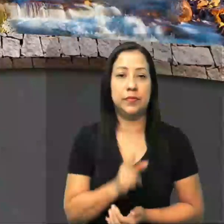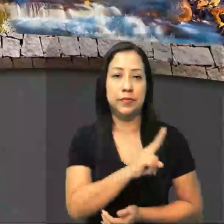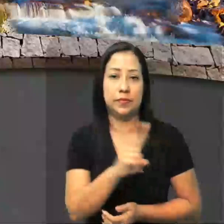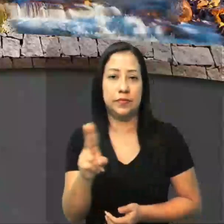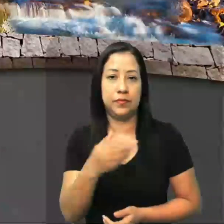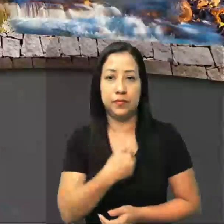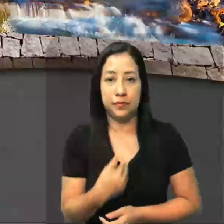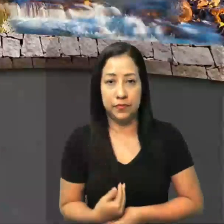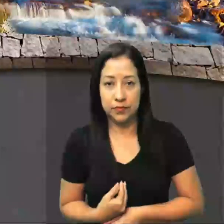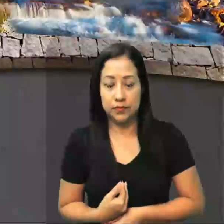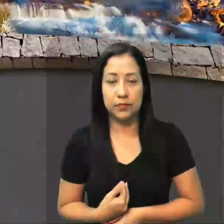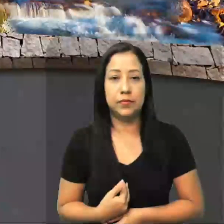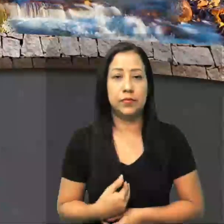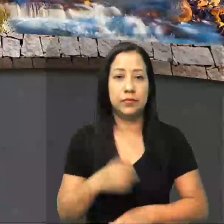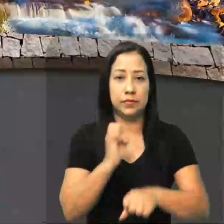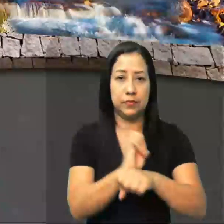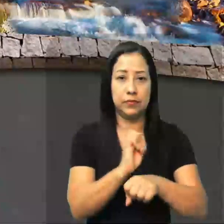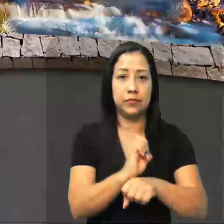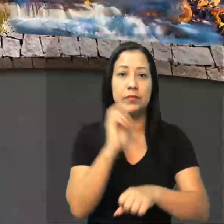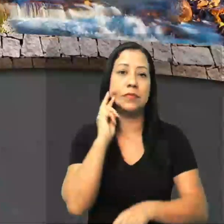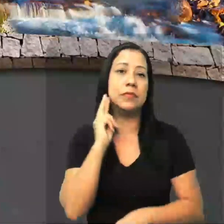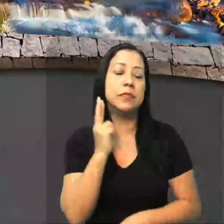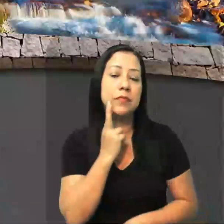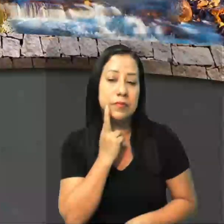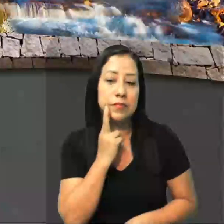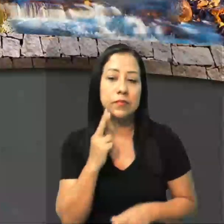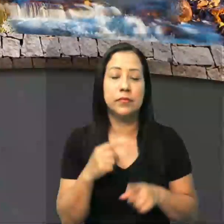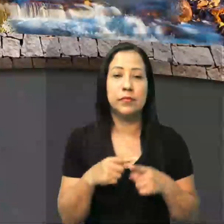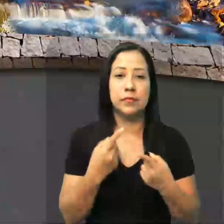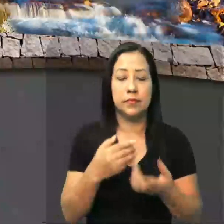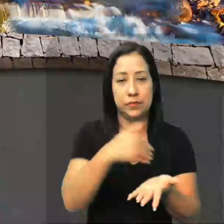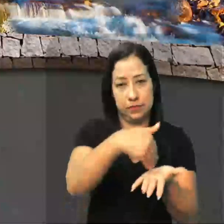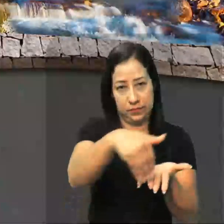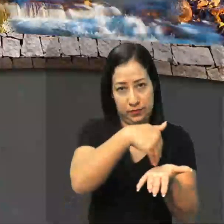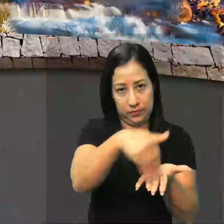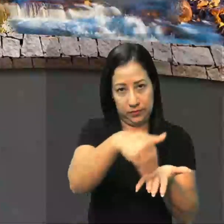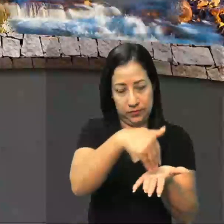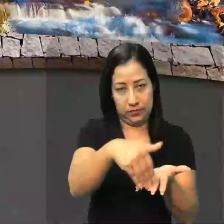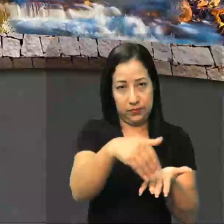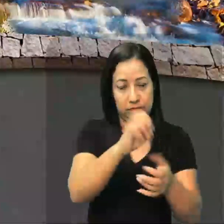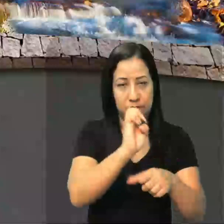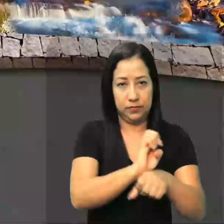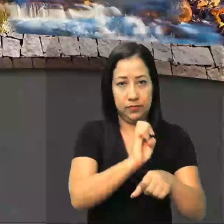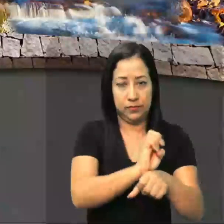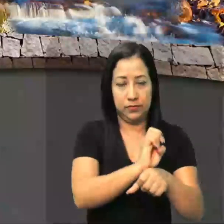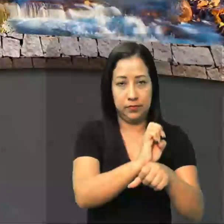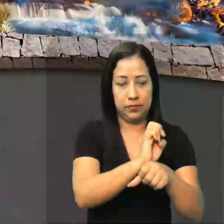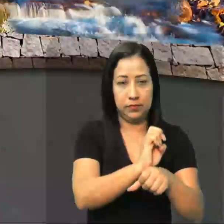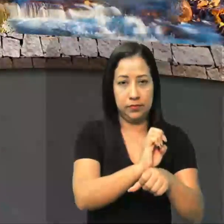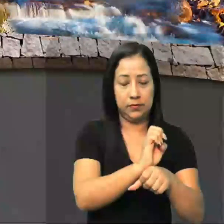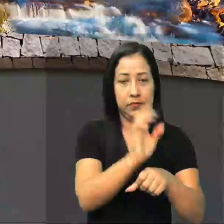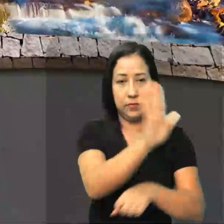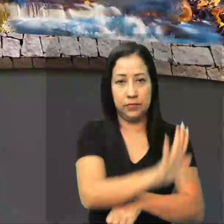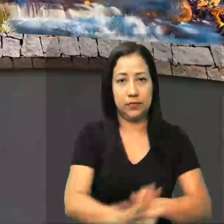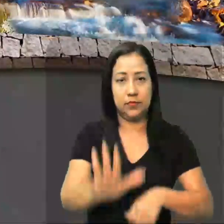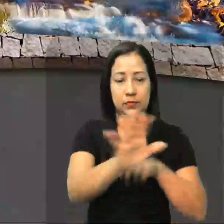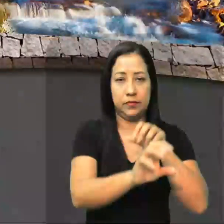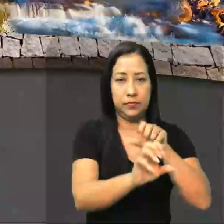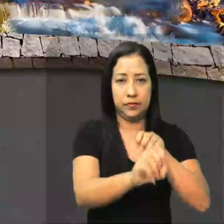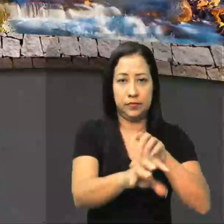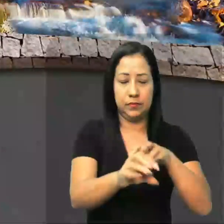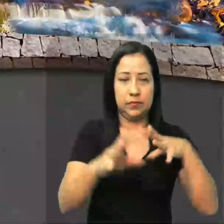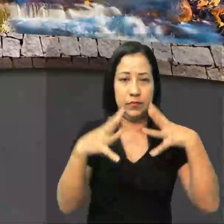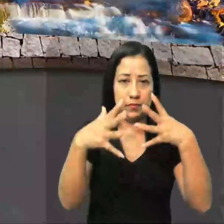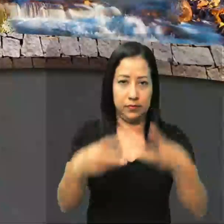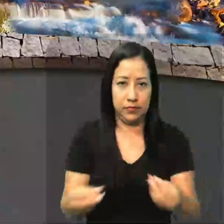Estado de Rondônia, da Secretaria Estadual de Educação, de toda a equipe da mediação